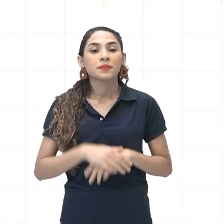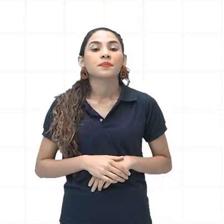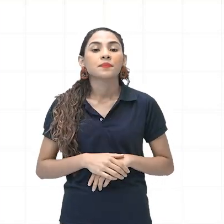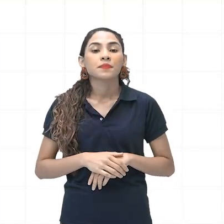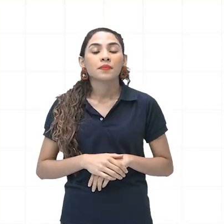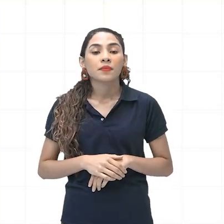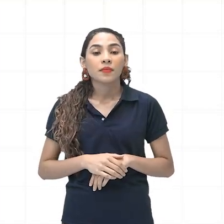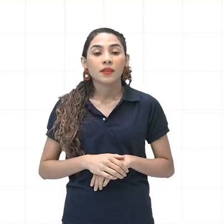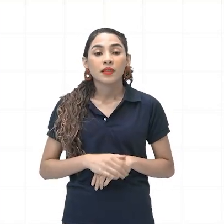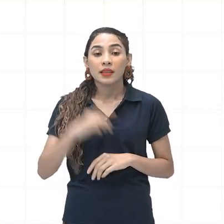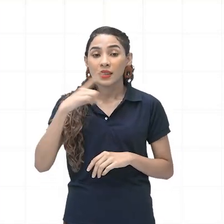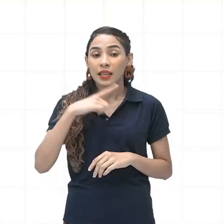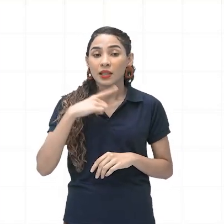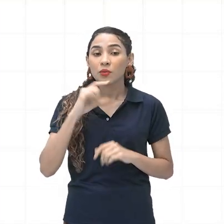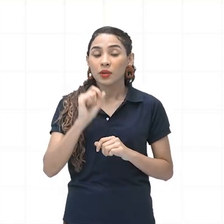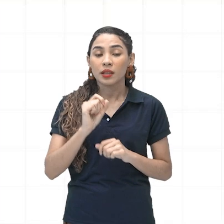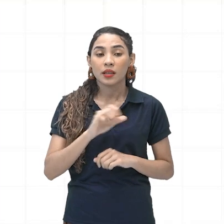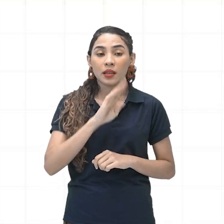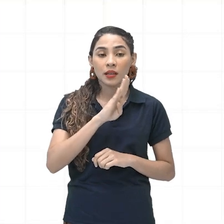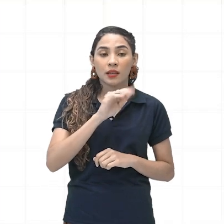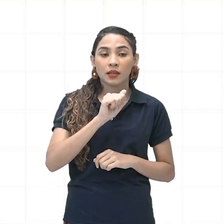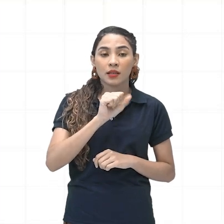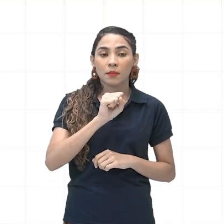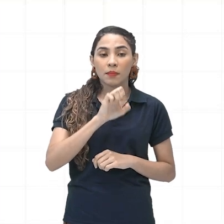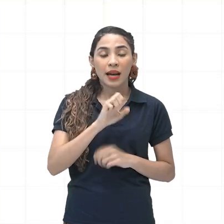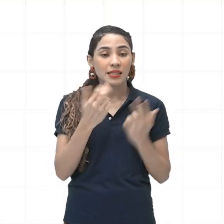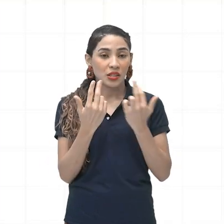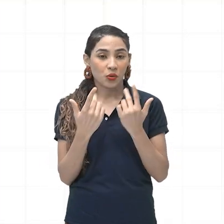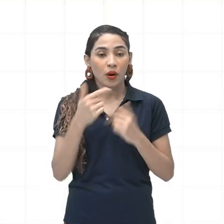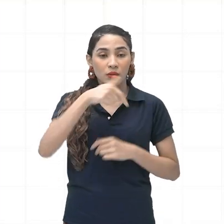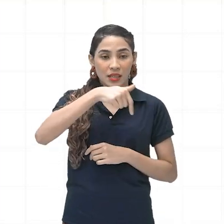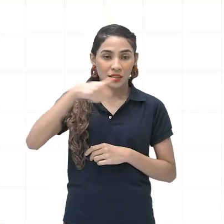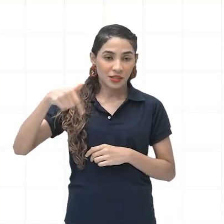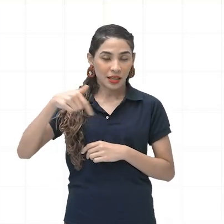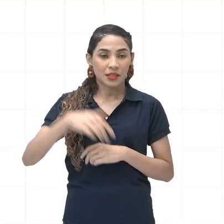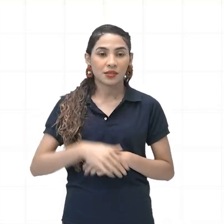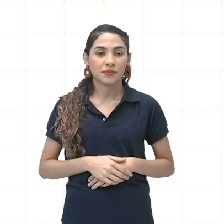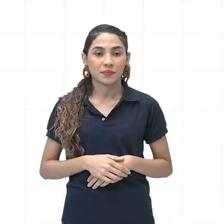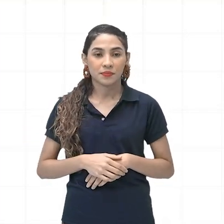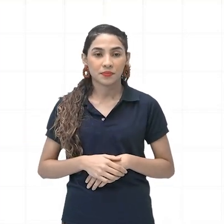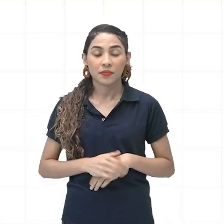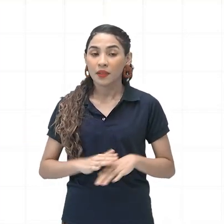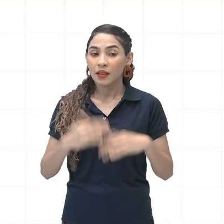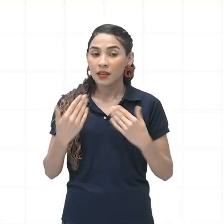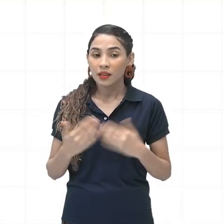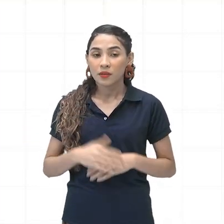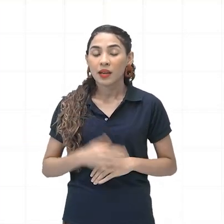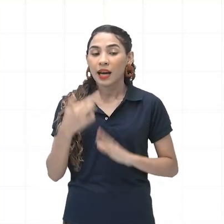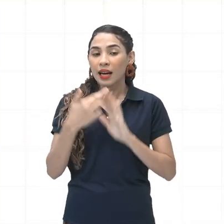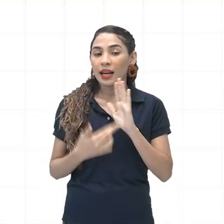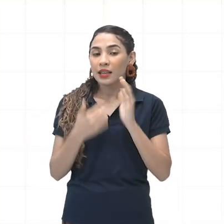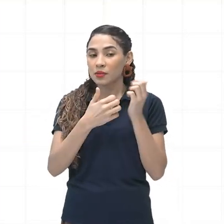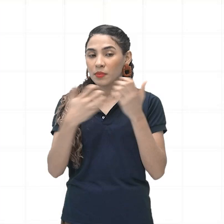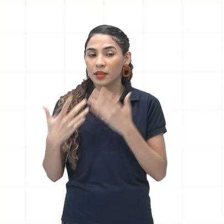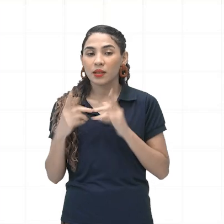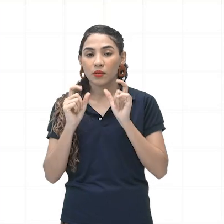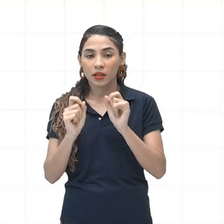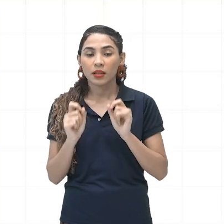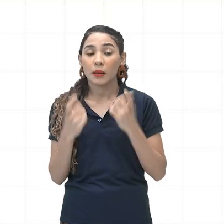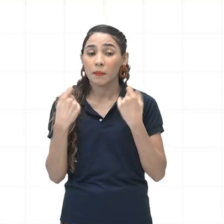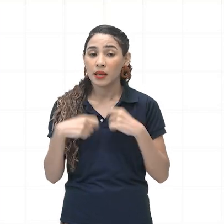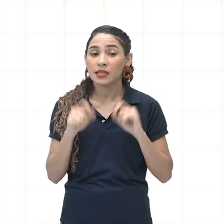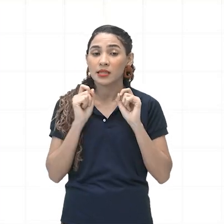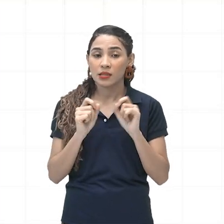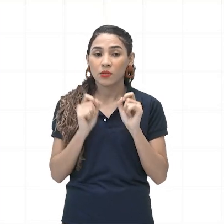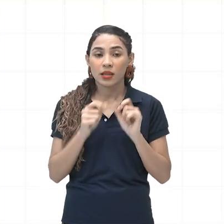essa divisão é entre potências que têm a mesma base, que é a base 7. Então, a regra diz que a gente deve